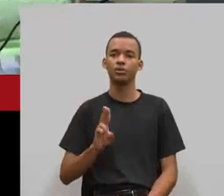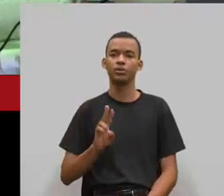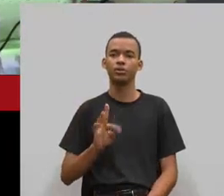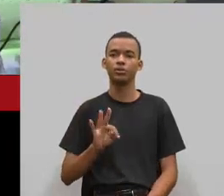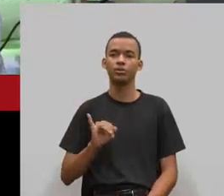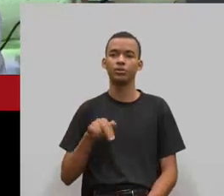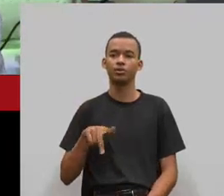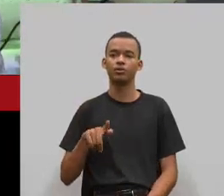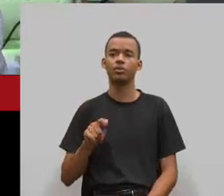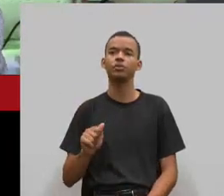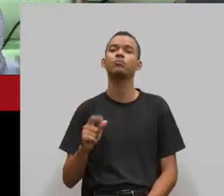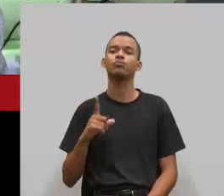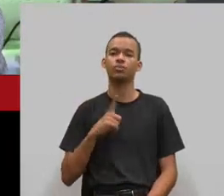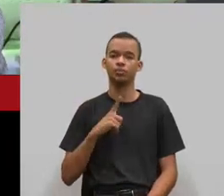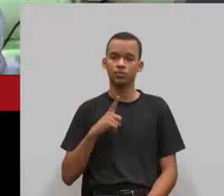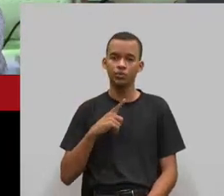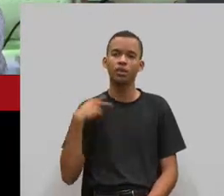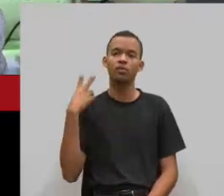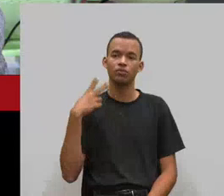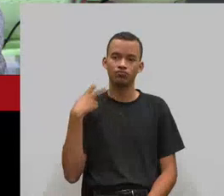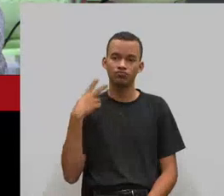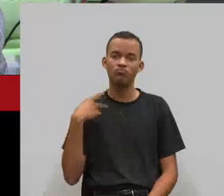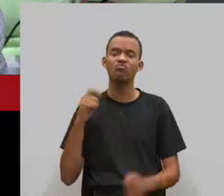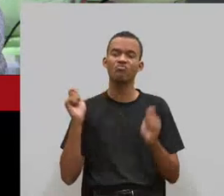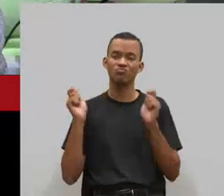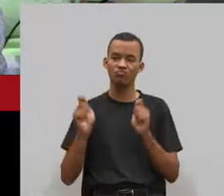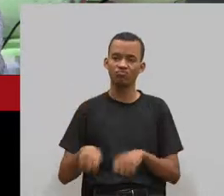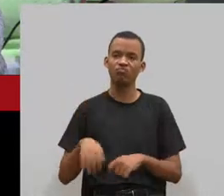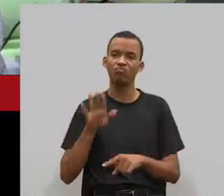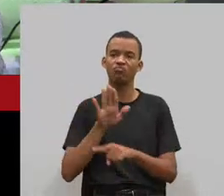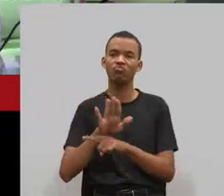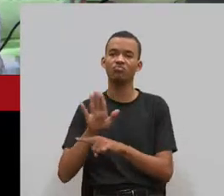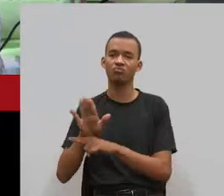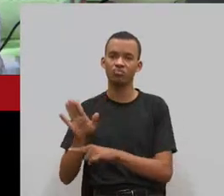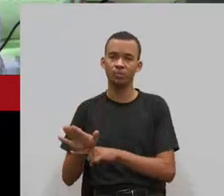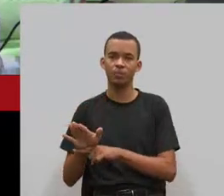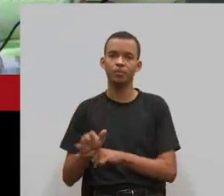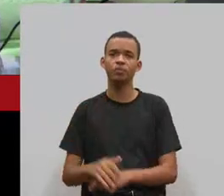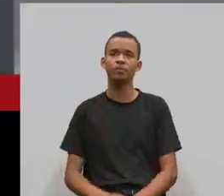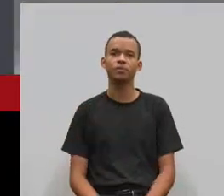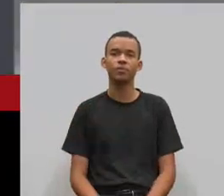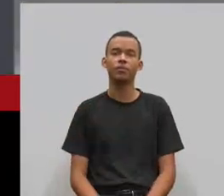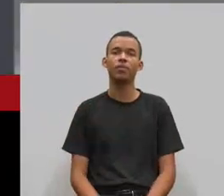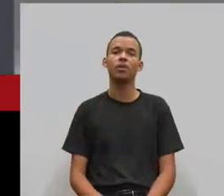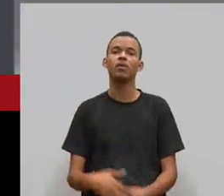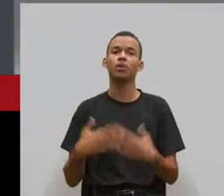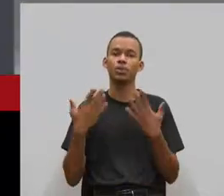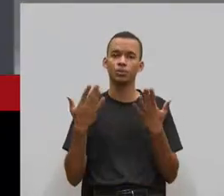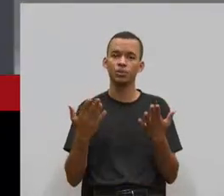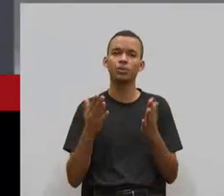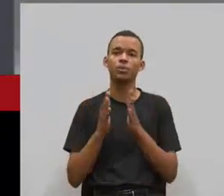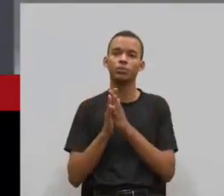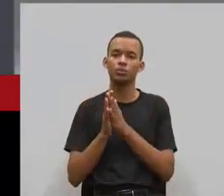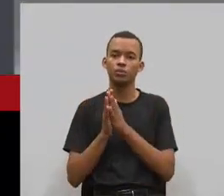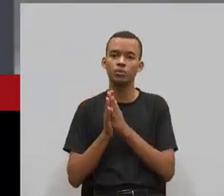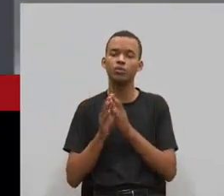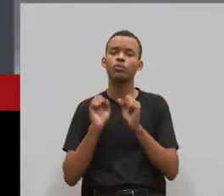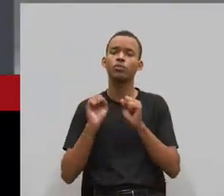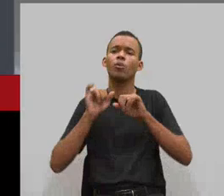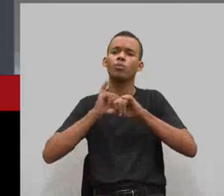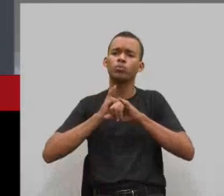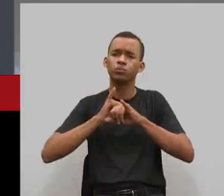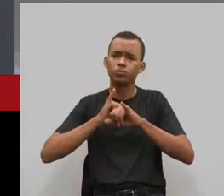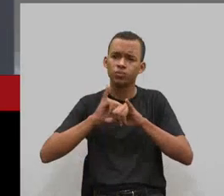Júlio César Vale pro estado tdo você pode anunciar que esse projeto vai ser aprovado Com certeza você tá vendo aqui a força